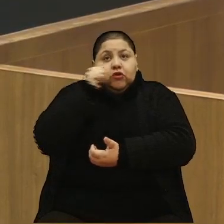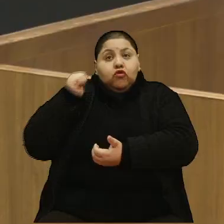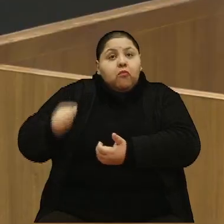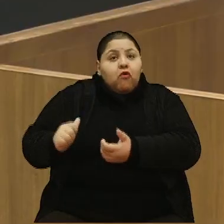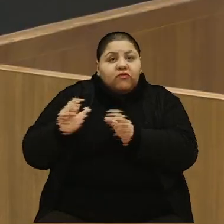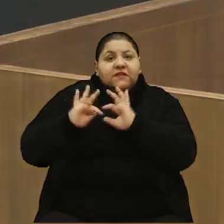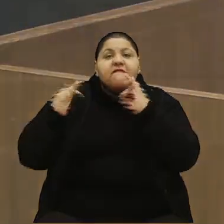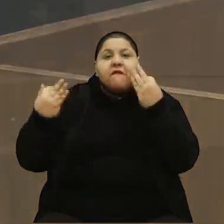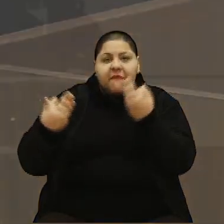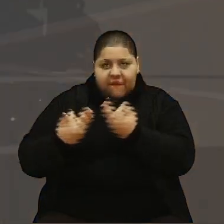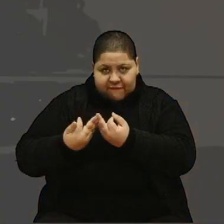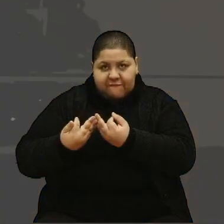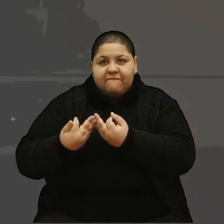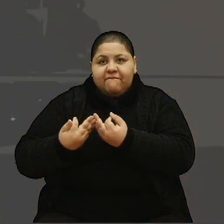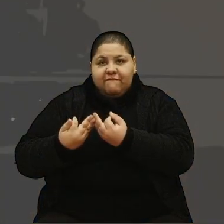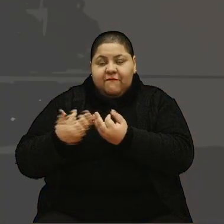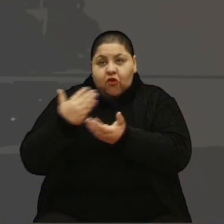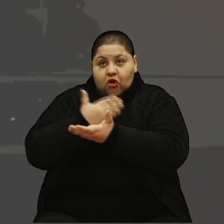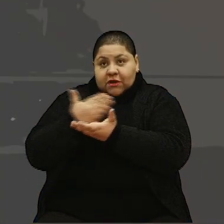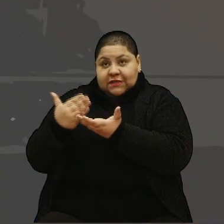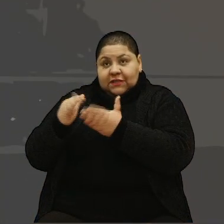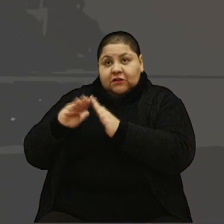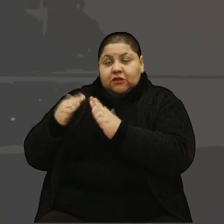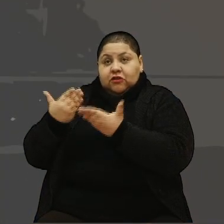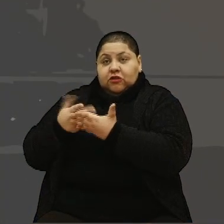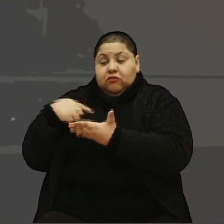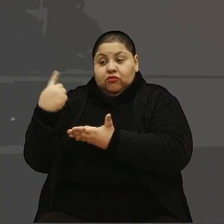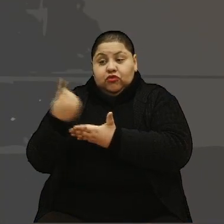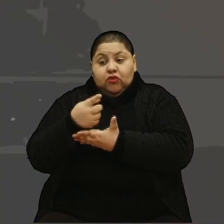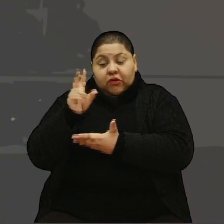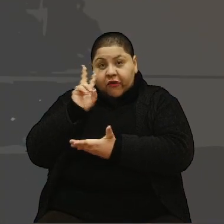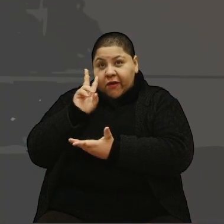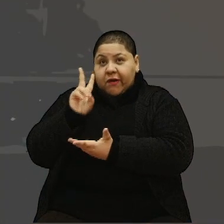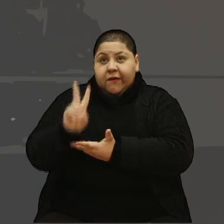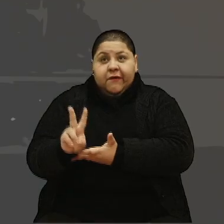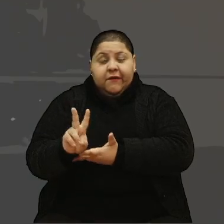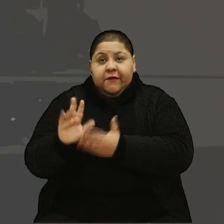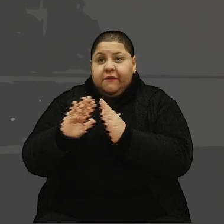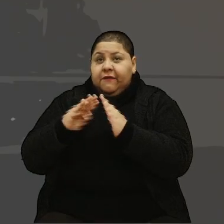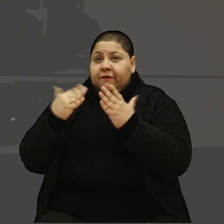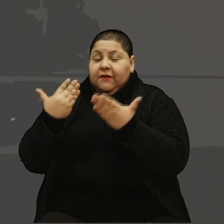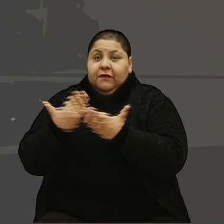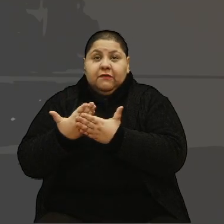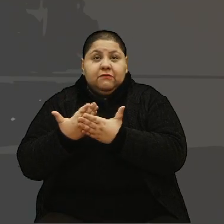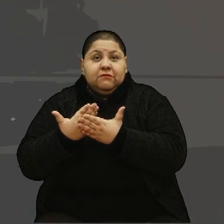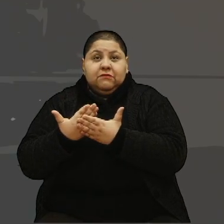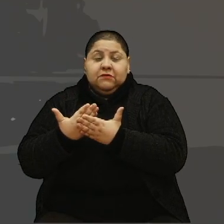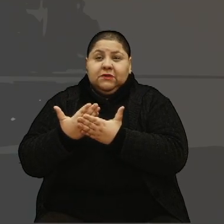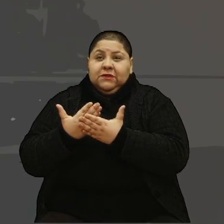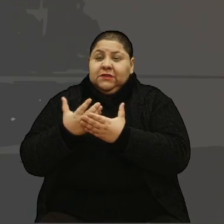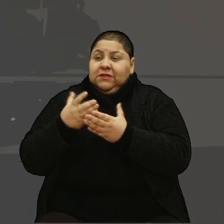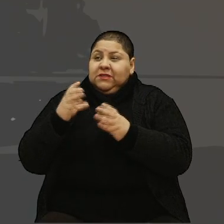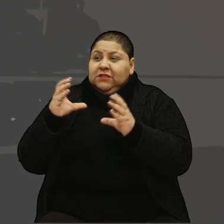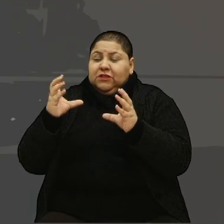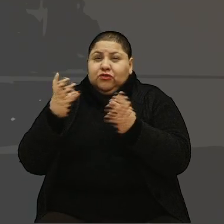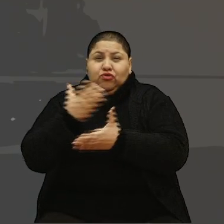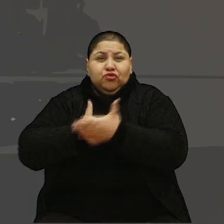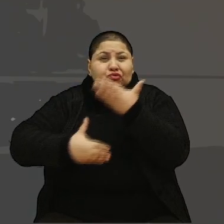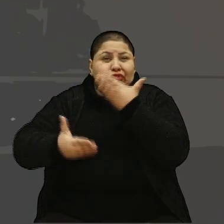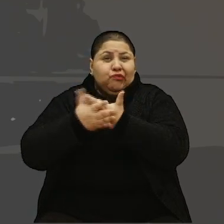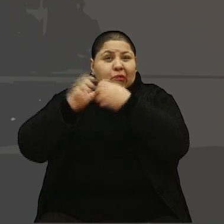Família. Quando assumimos a escola, nós encontramos a escola totalmente sucateada,